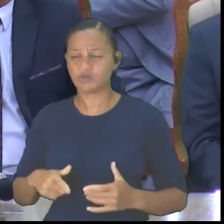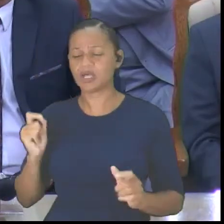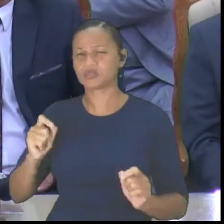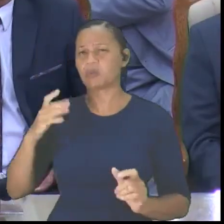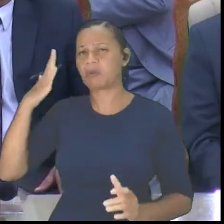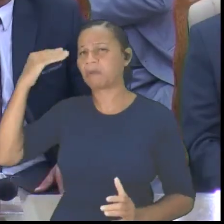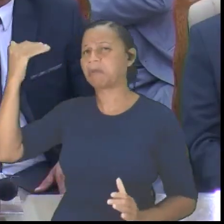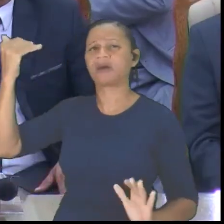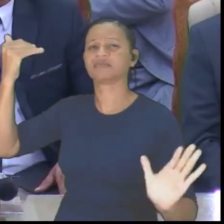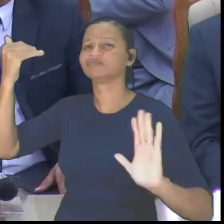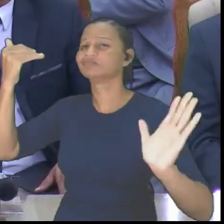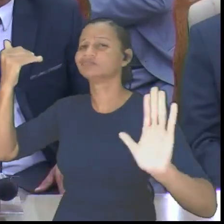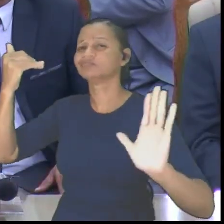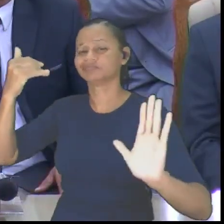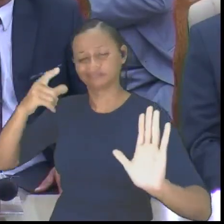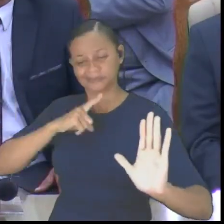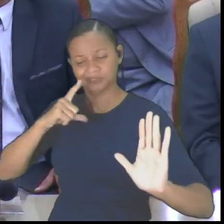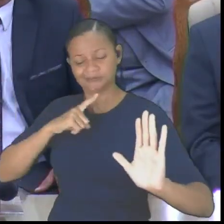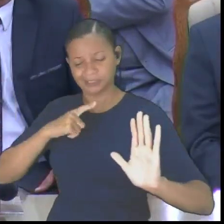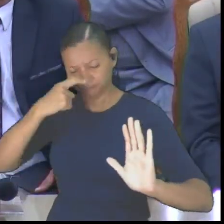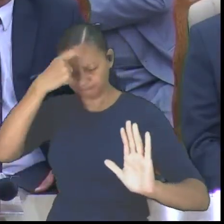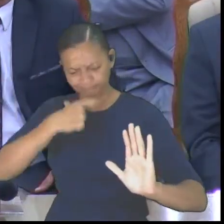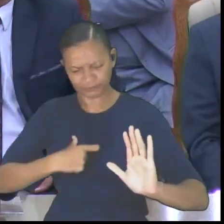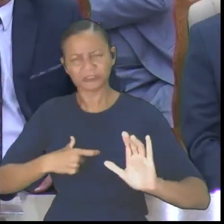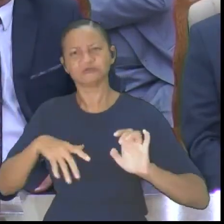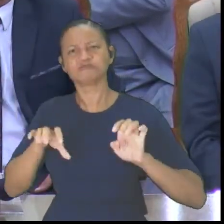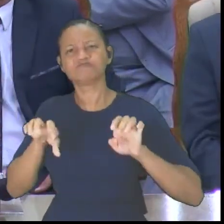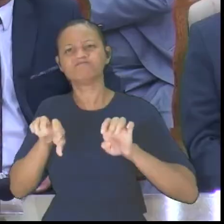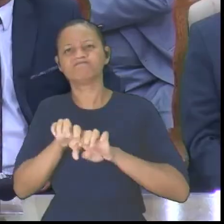status, é sobre ter estrutura.